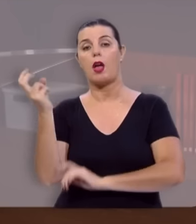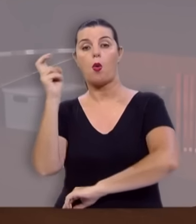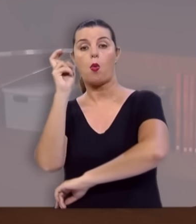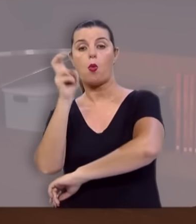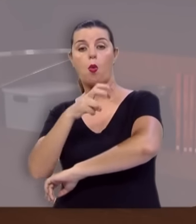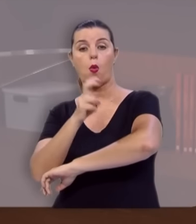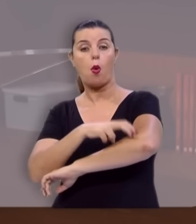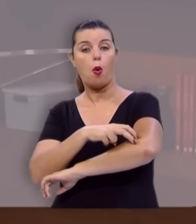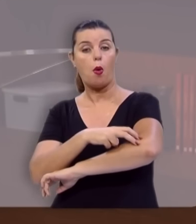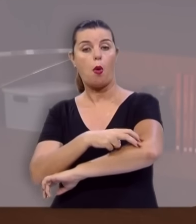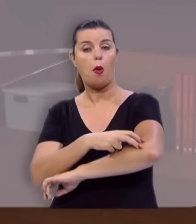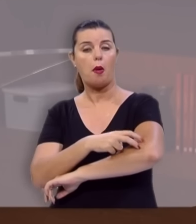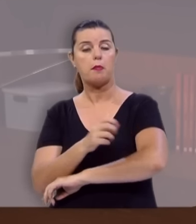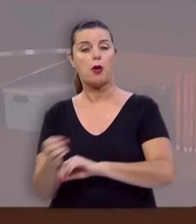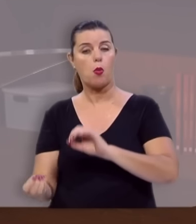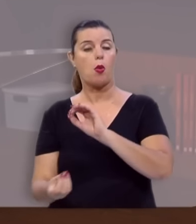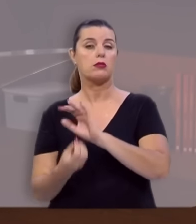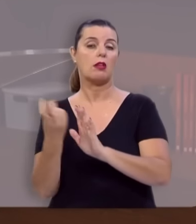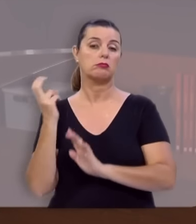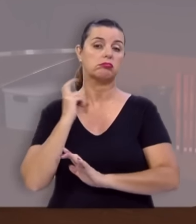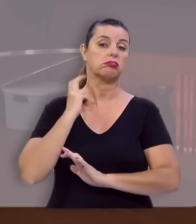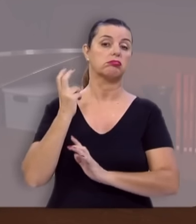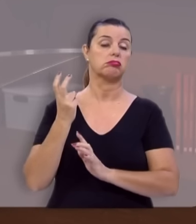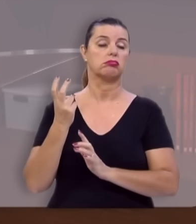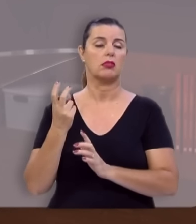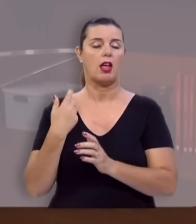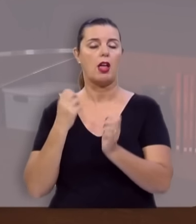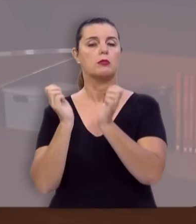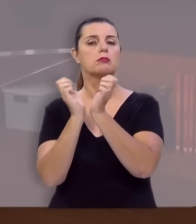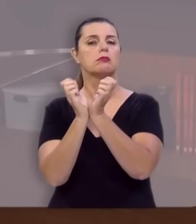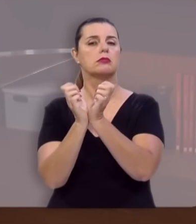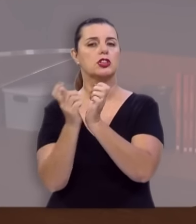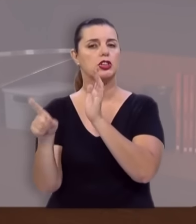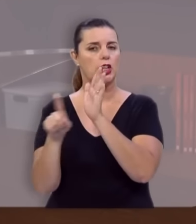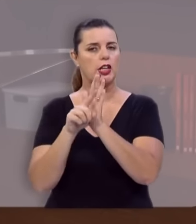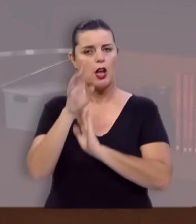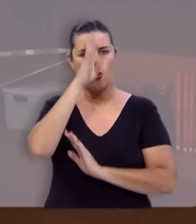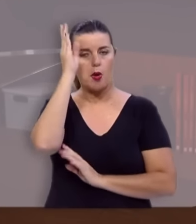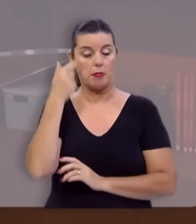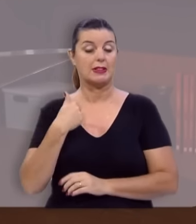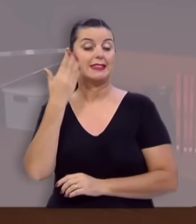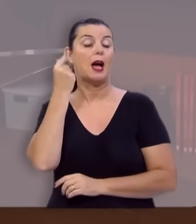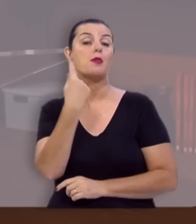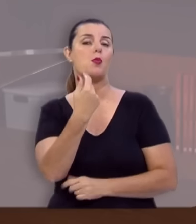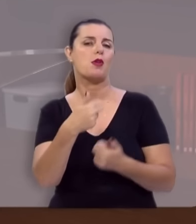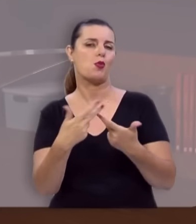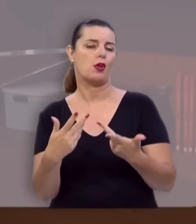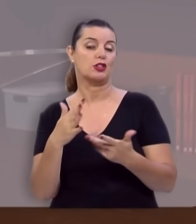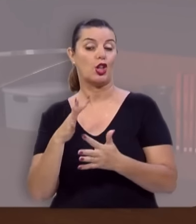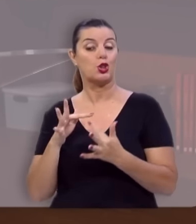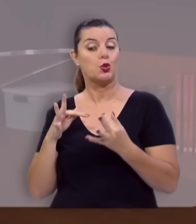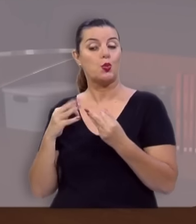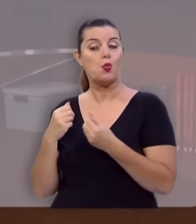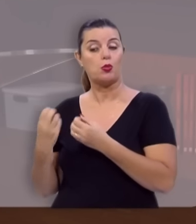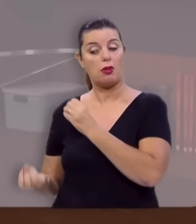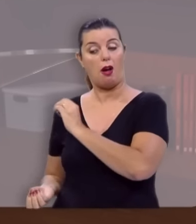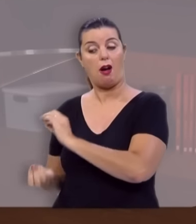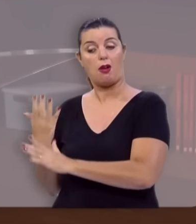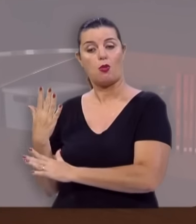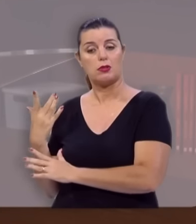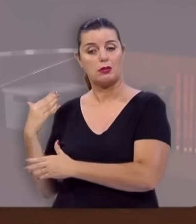por uma cobra em Malta, eu cheguei em Roma preso e algemado. Mas eu quero que vocês saibam de uma coisa: essas coisas que me